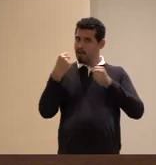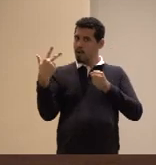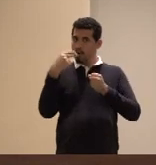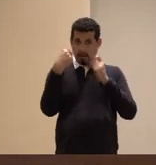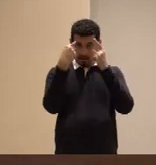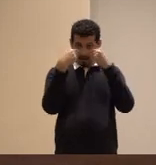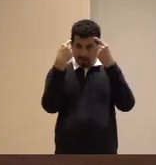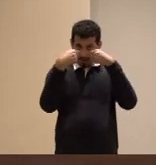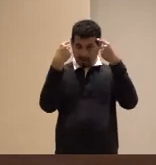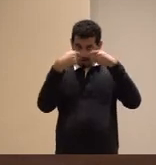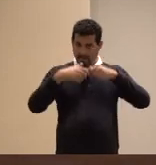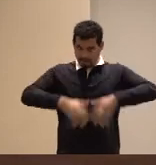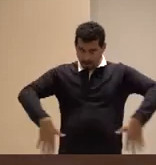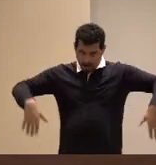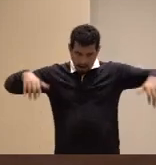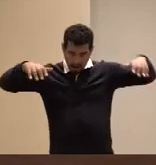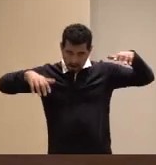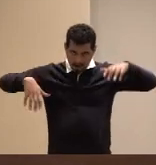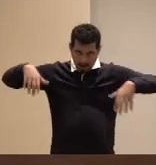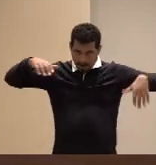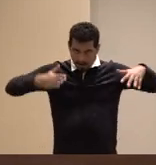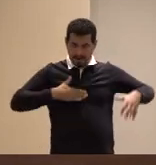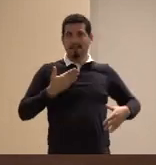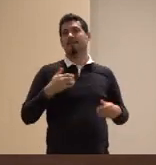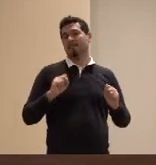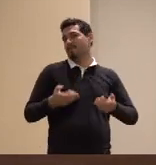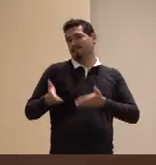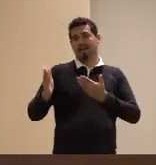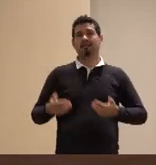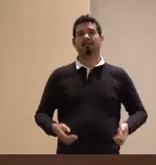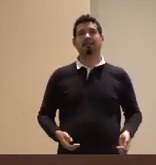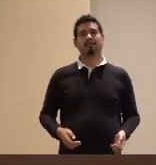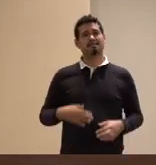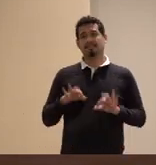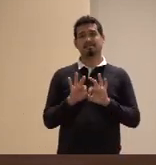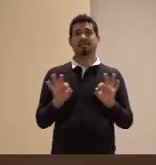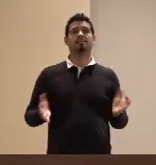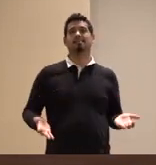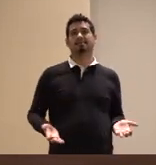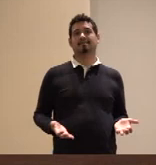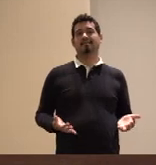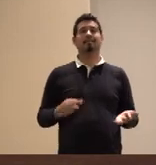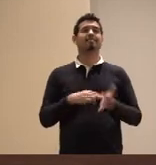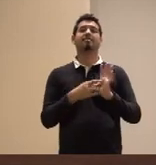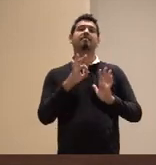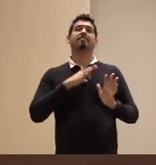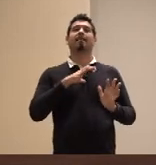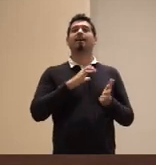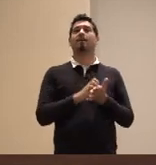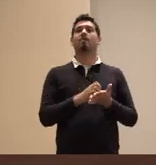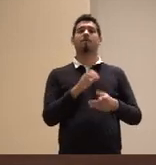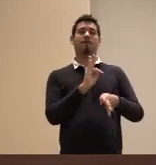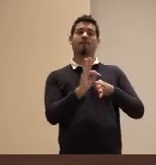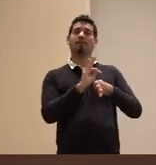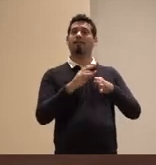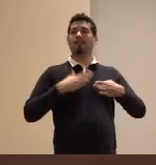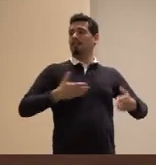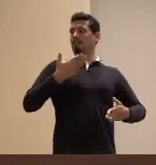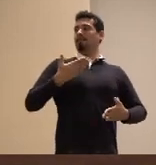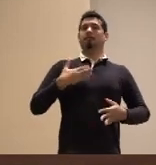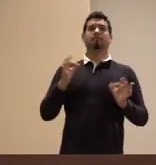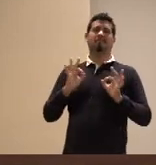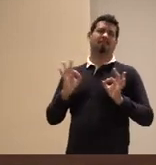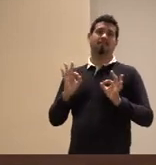dois olhinhos, põe e vai lá a senhora dar o susto. Simples assim. Não é conselho tutelar para ir dar susto.